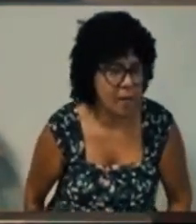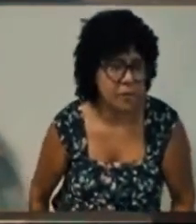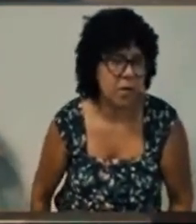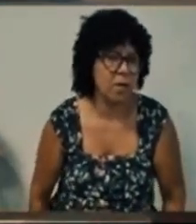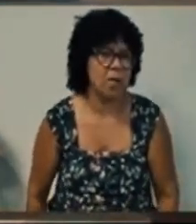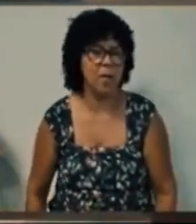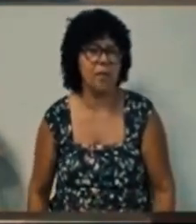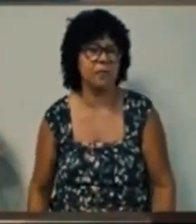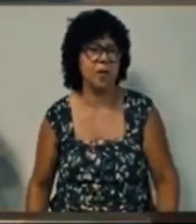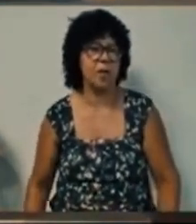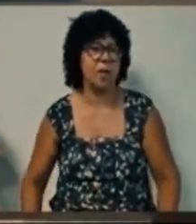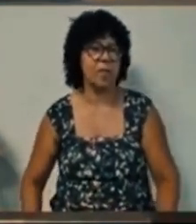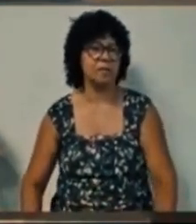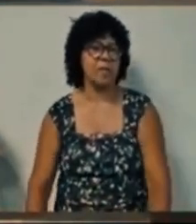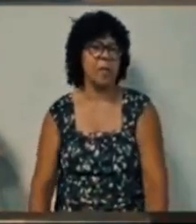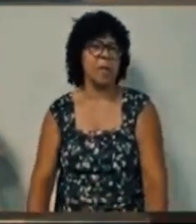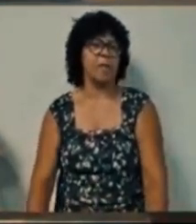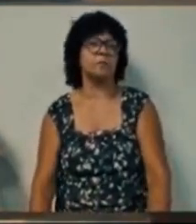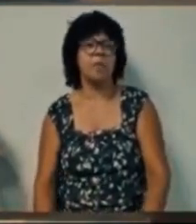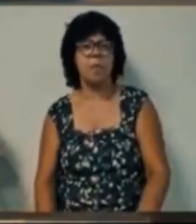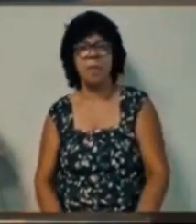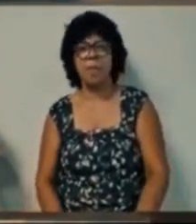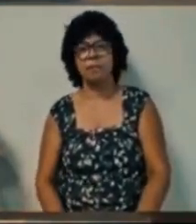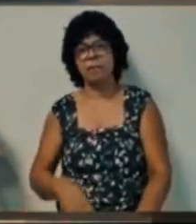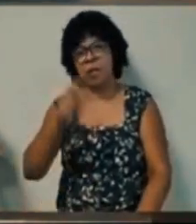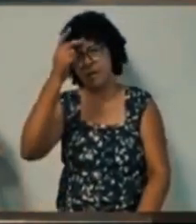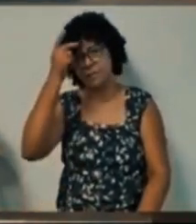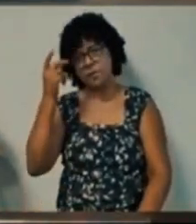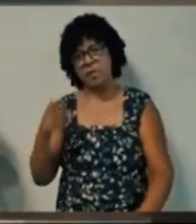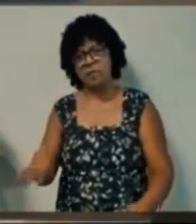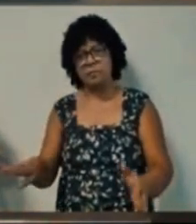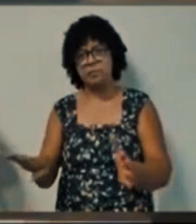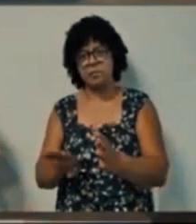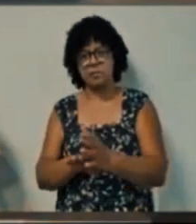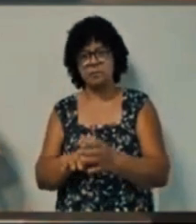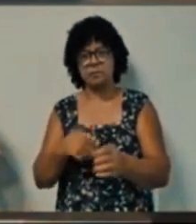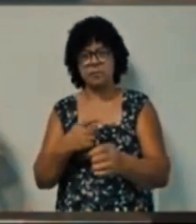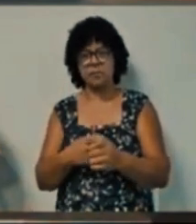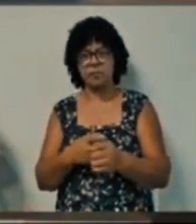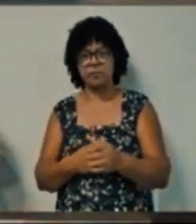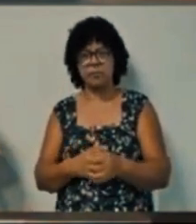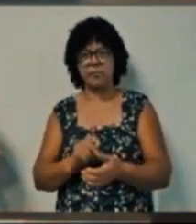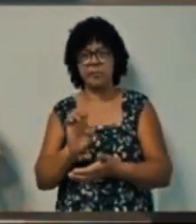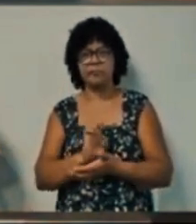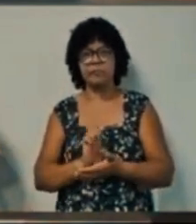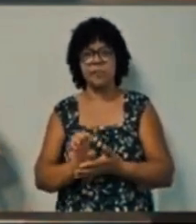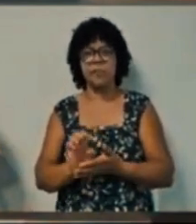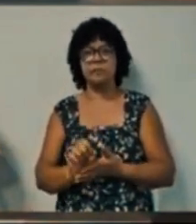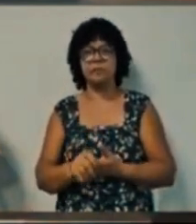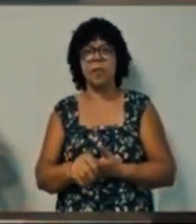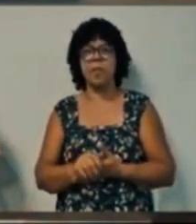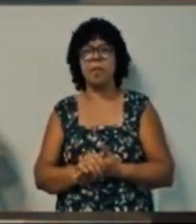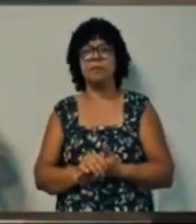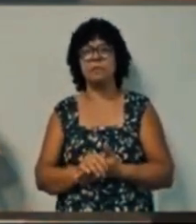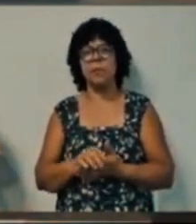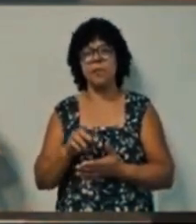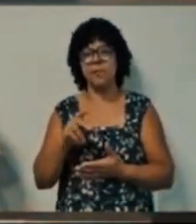clientes, porque eles chegavam em Éfeso e alguém dizia: opa, veio conhecer o templo da deusa